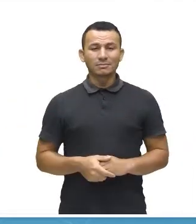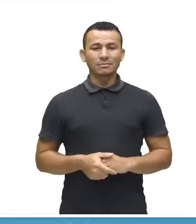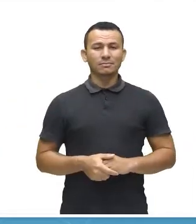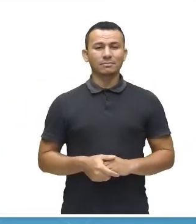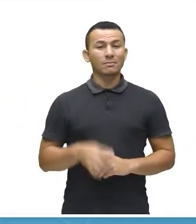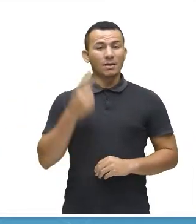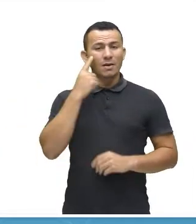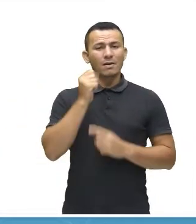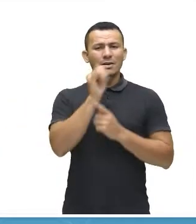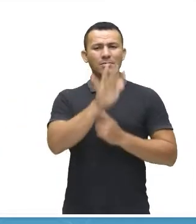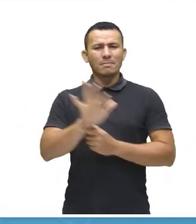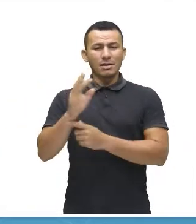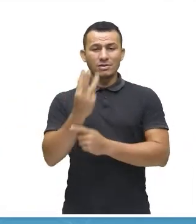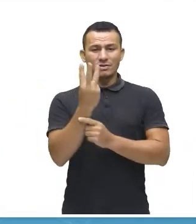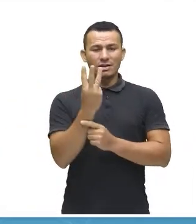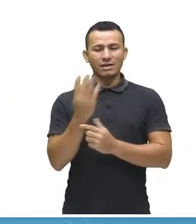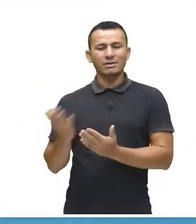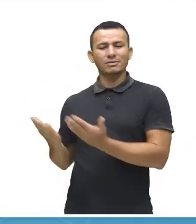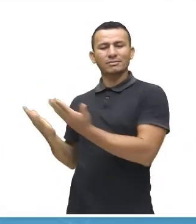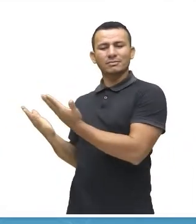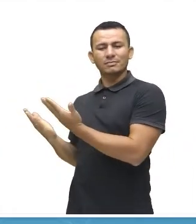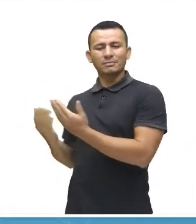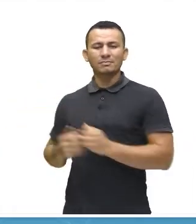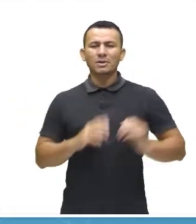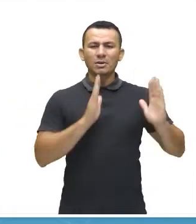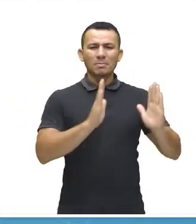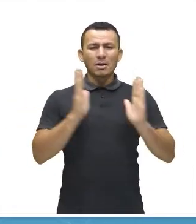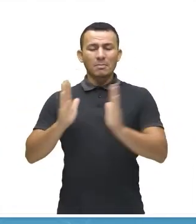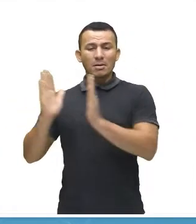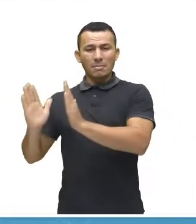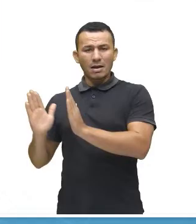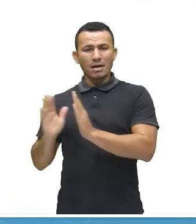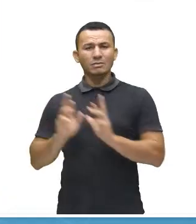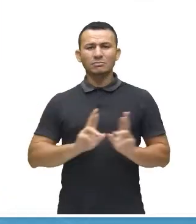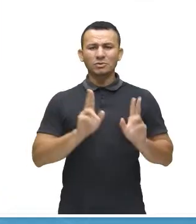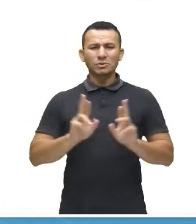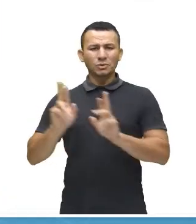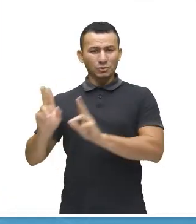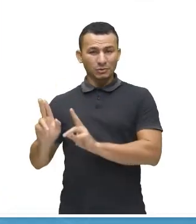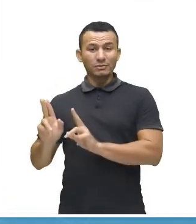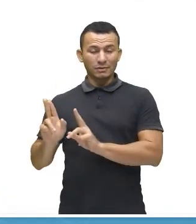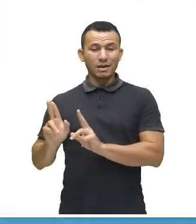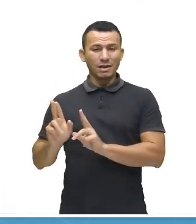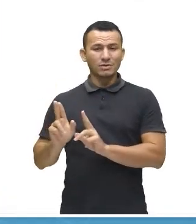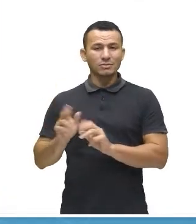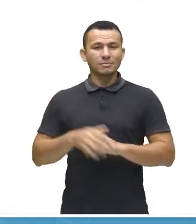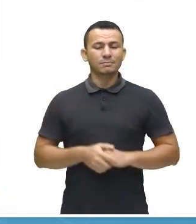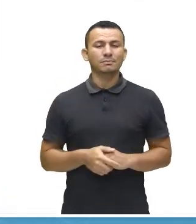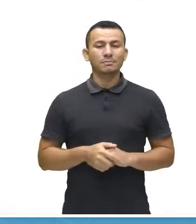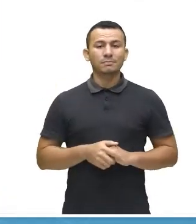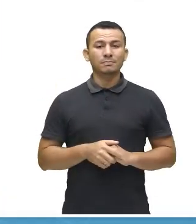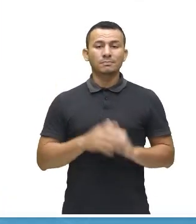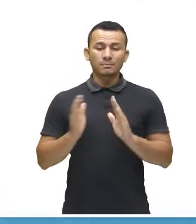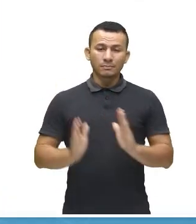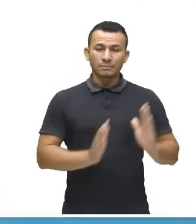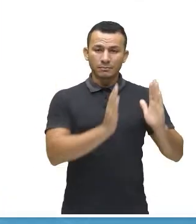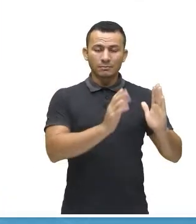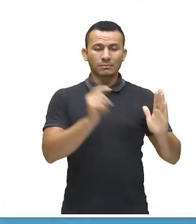3 imagens, né? 3 imagens com paisagens diferentes, né? A gente pode ter,